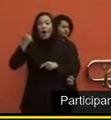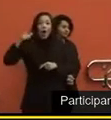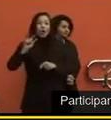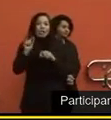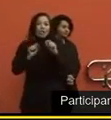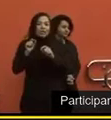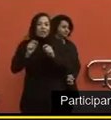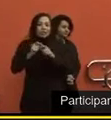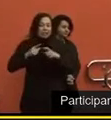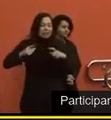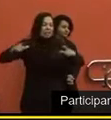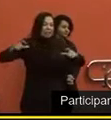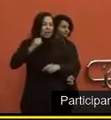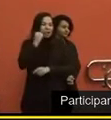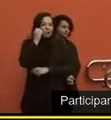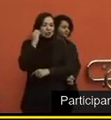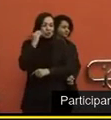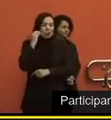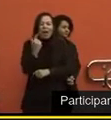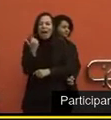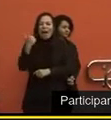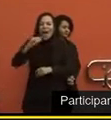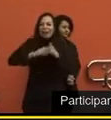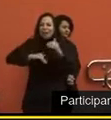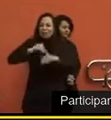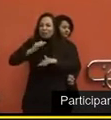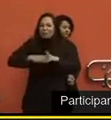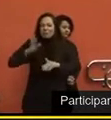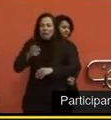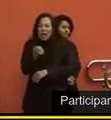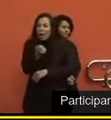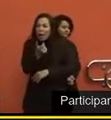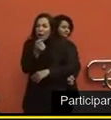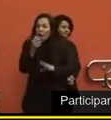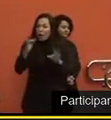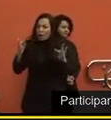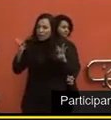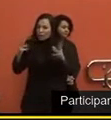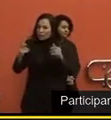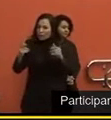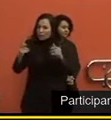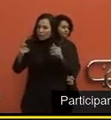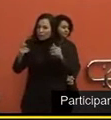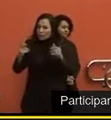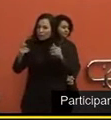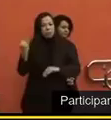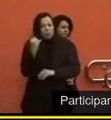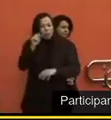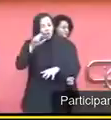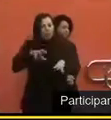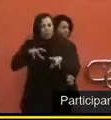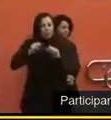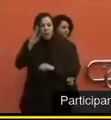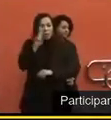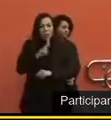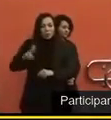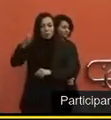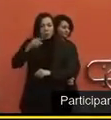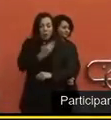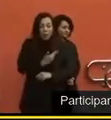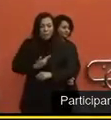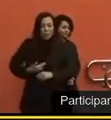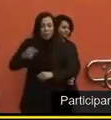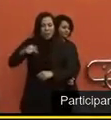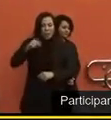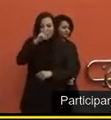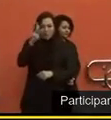com larga experiência profissional em outros cargos públicos. Quase todos, importante mencionar, formados pelas universidades públicas desse